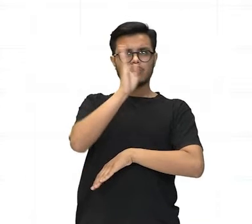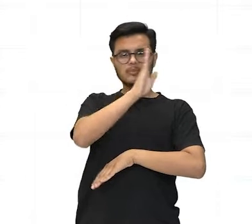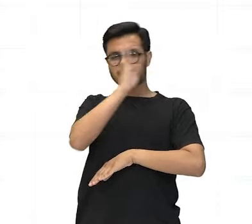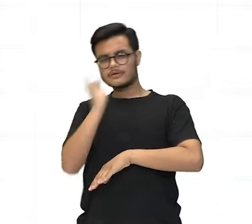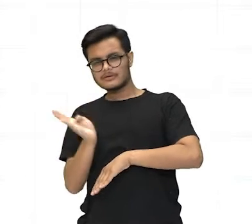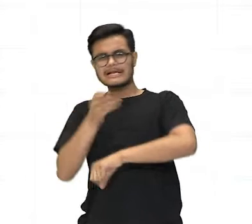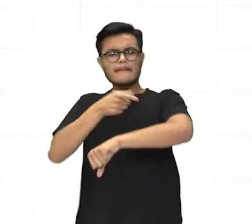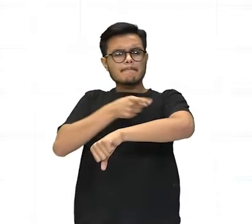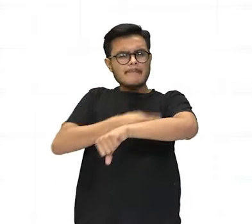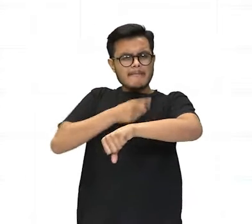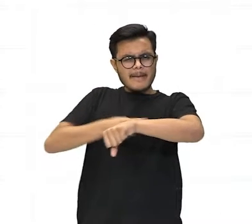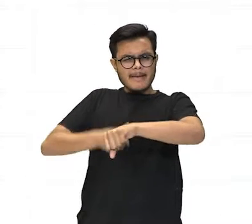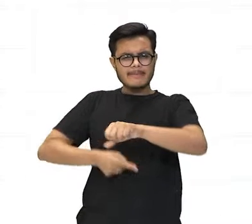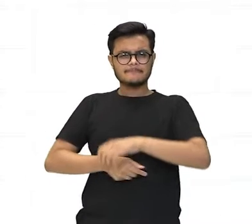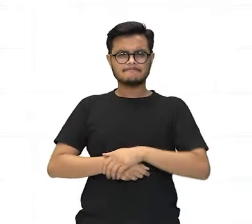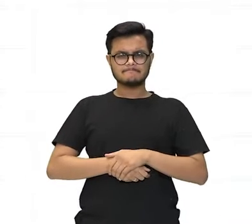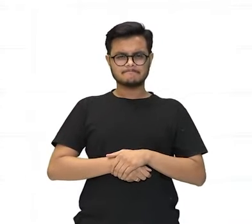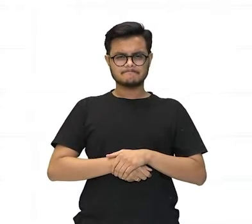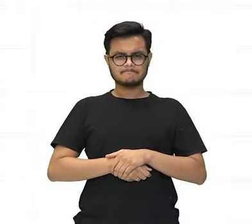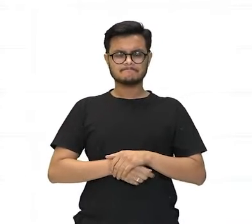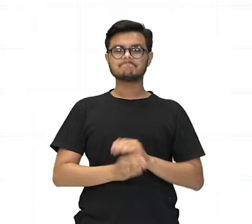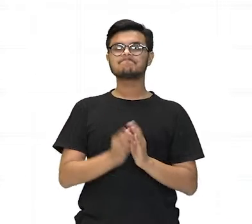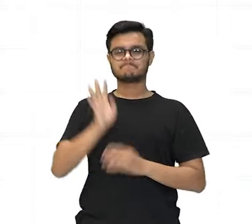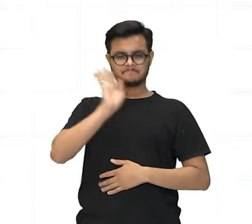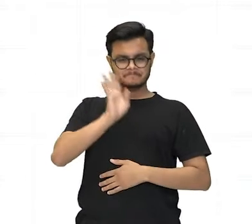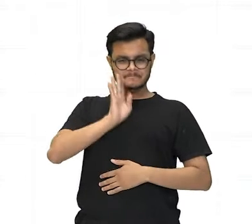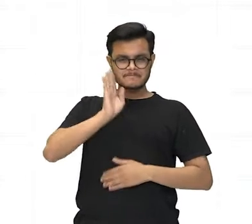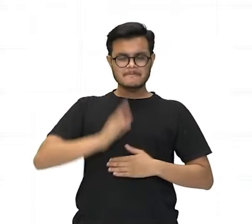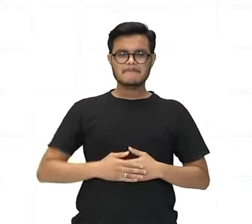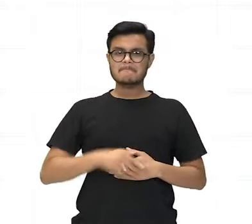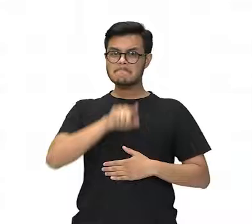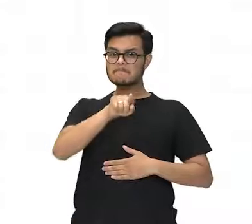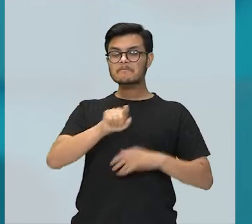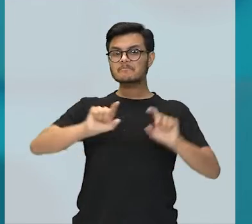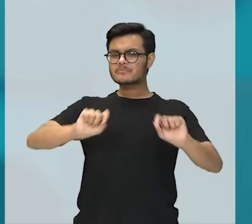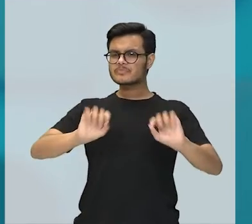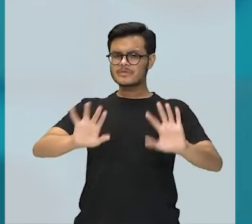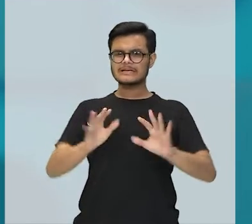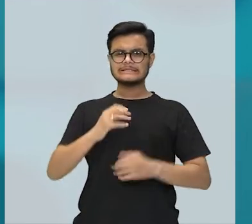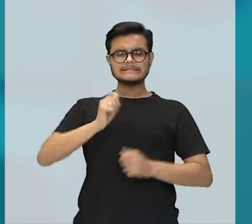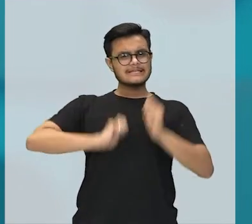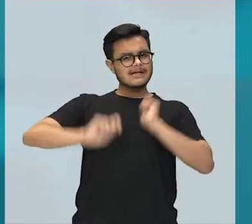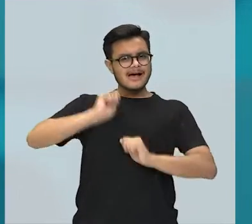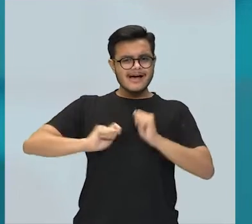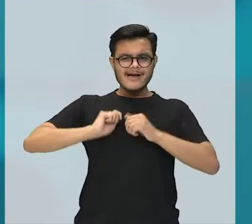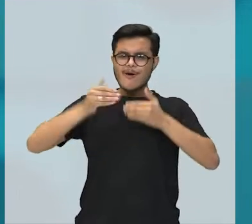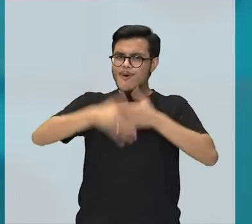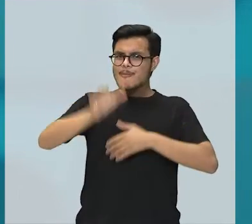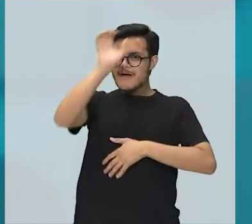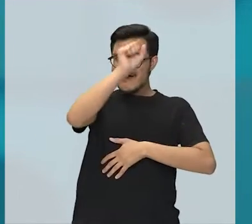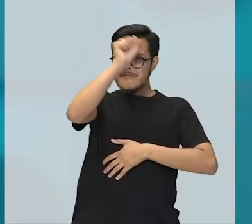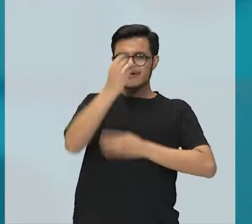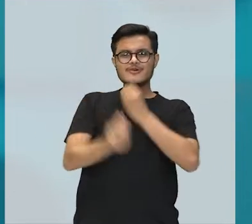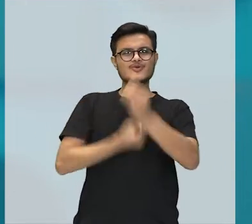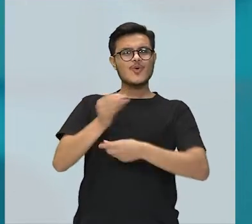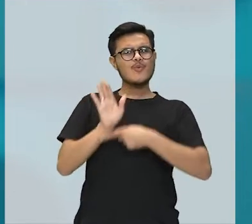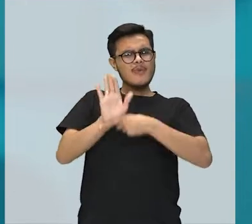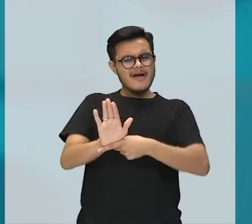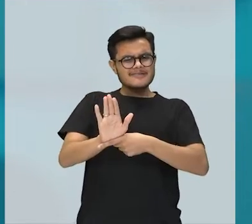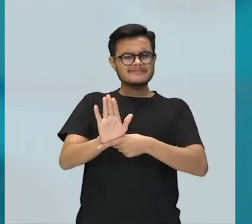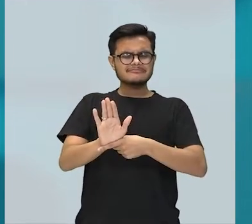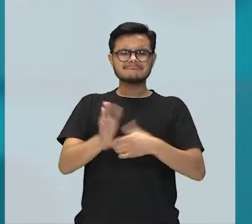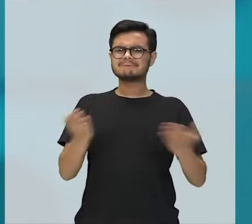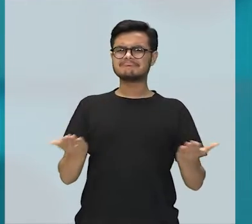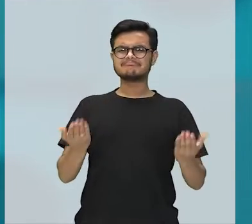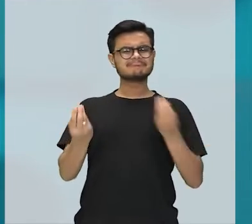na pele. Muito bem, e aí? Estão ansiosos para aprender um pouco mais sobre